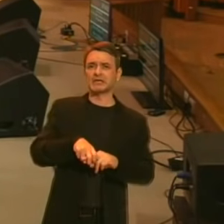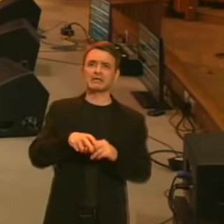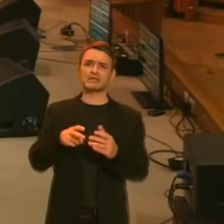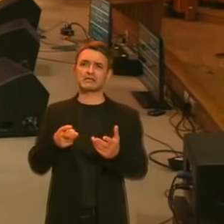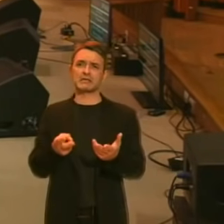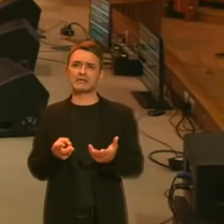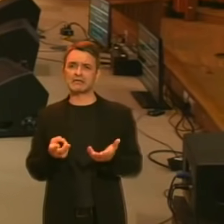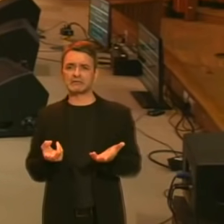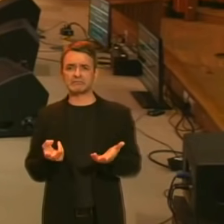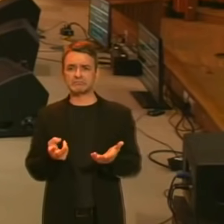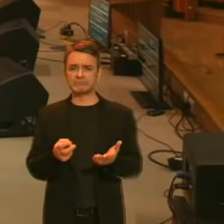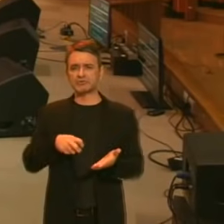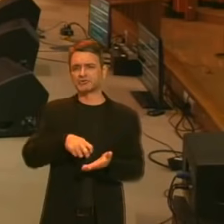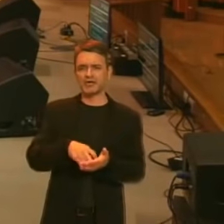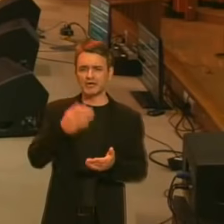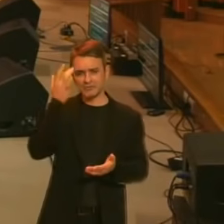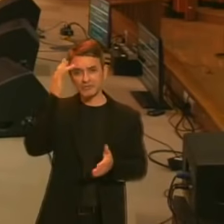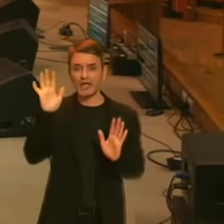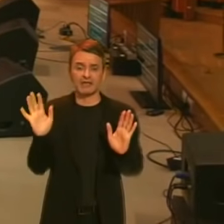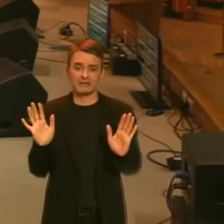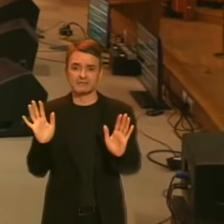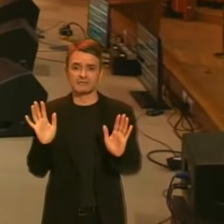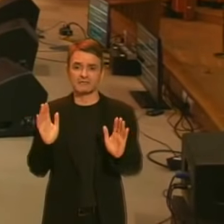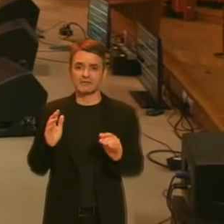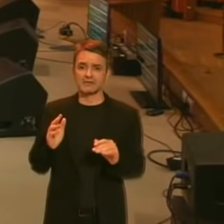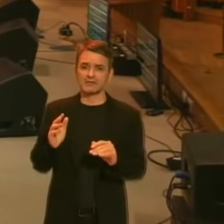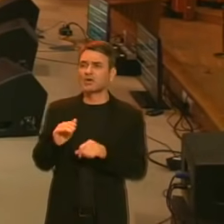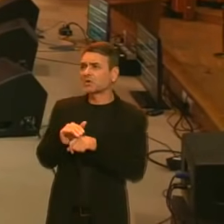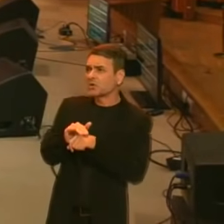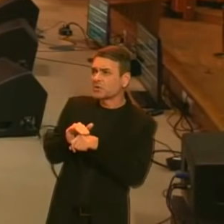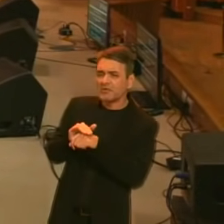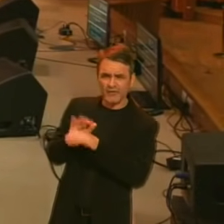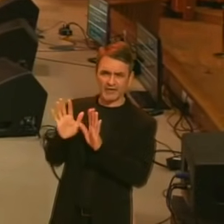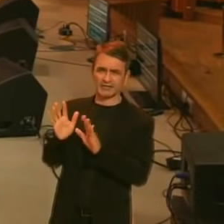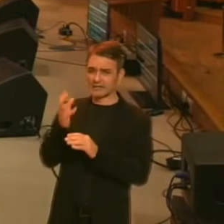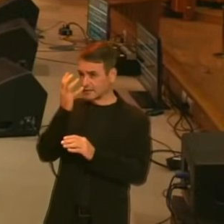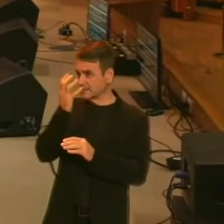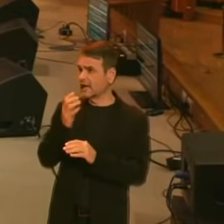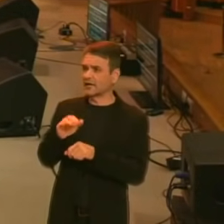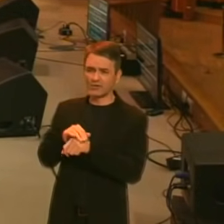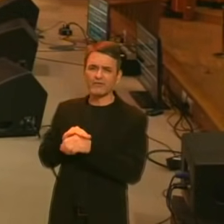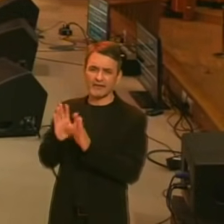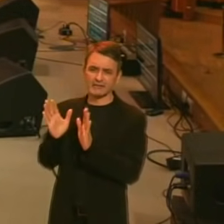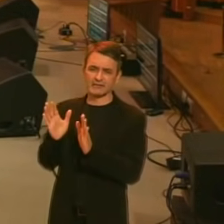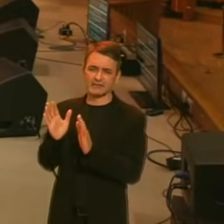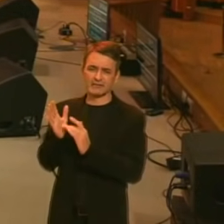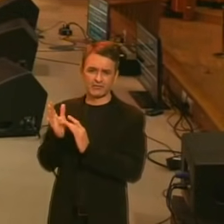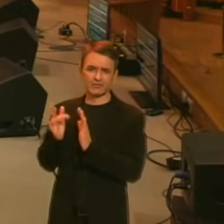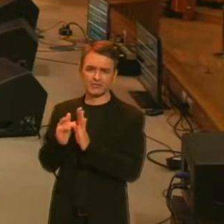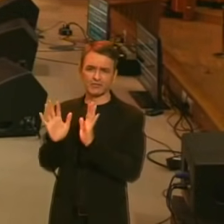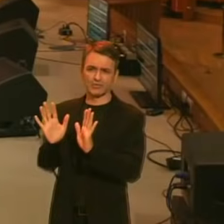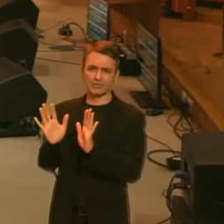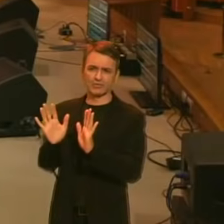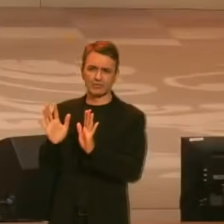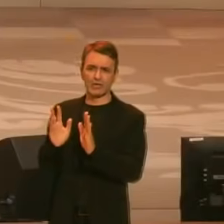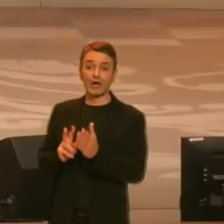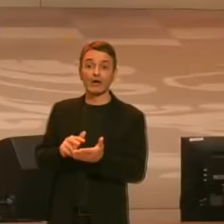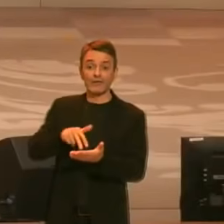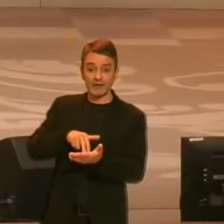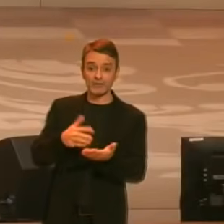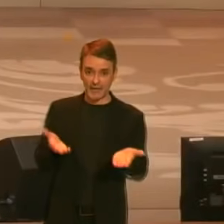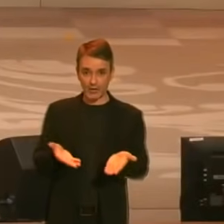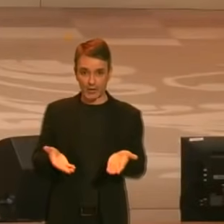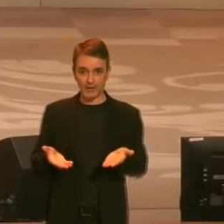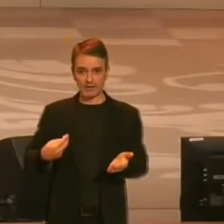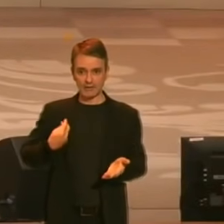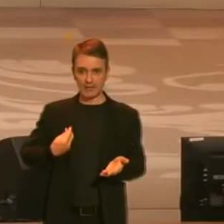agora eu vou falar contigo. É uma coisa para a gente mesmo dizer: é sério, Senhor, é para valer. Então, se você está aqui, fica de pé agora. Eu quero